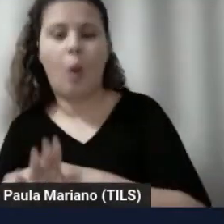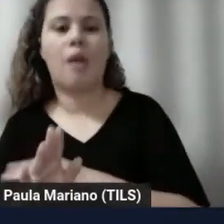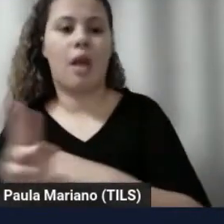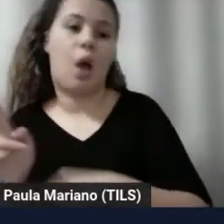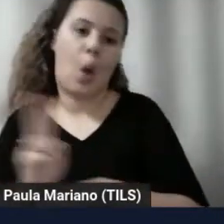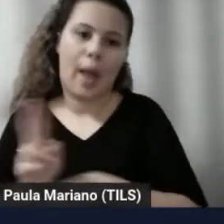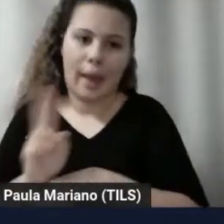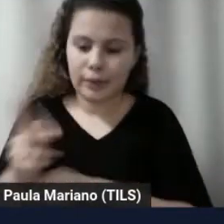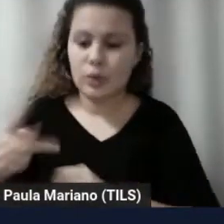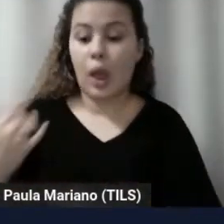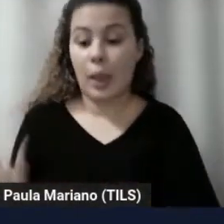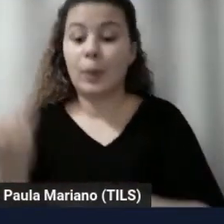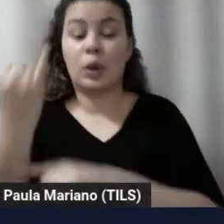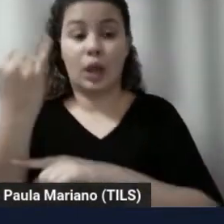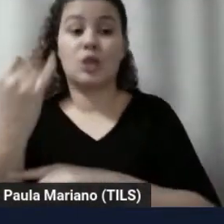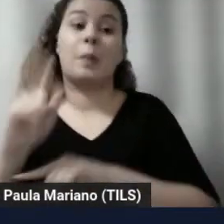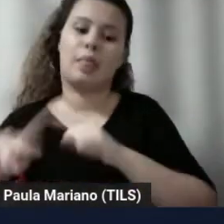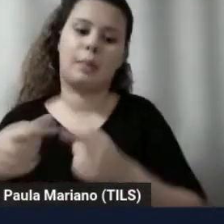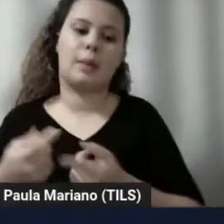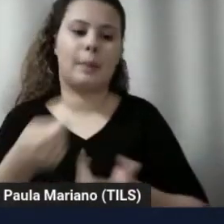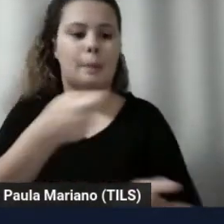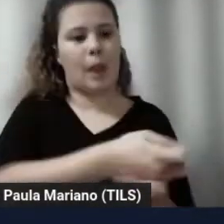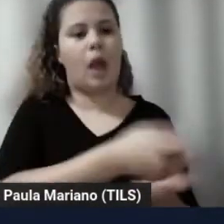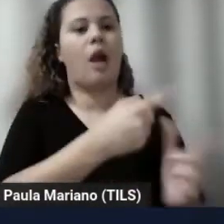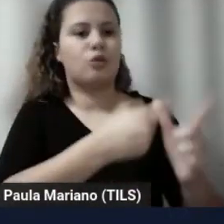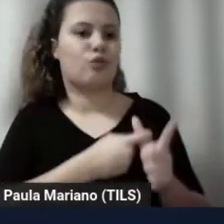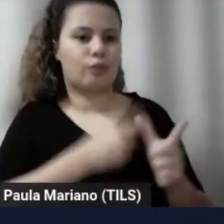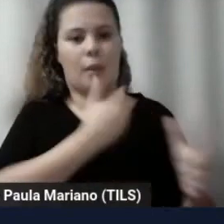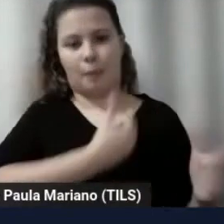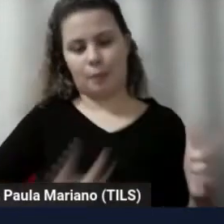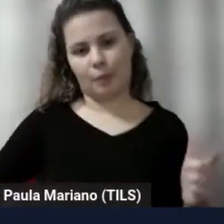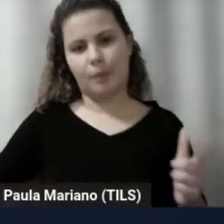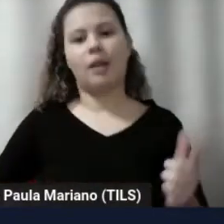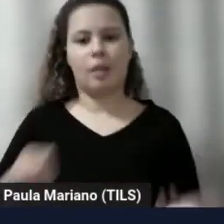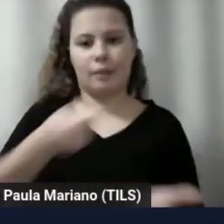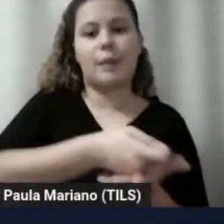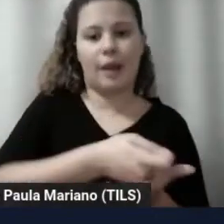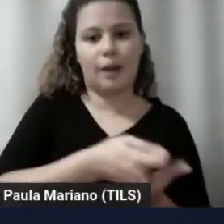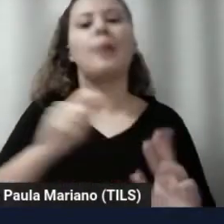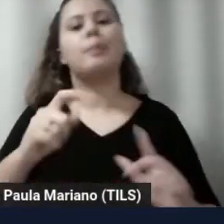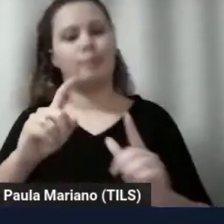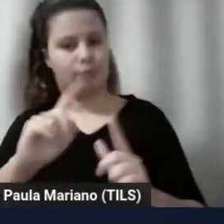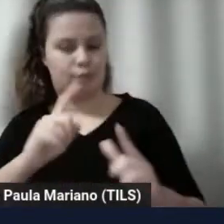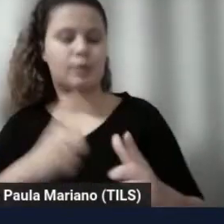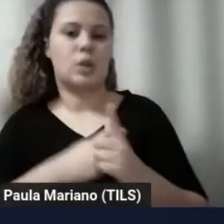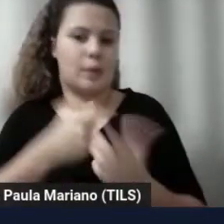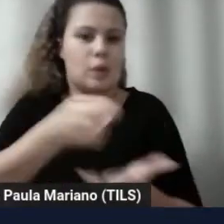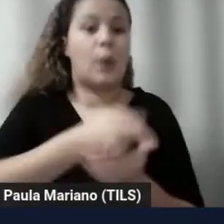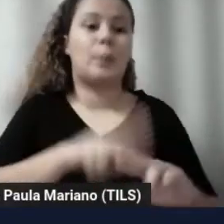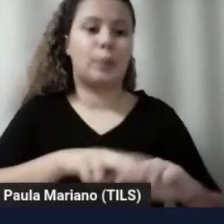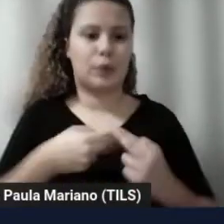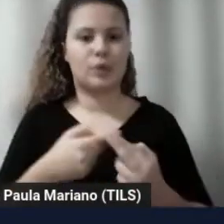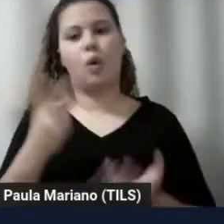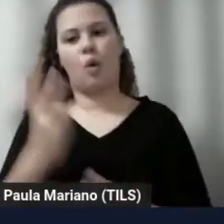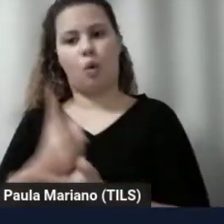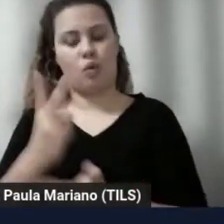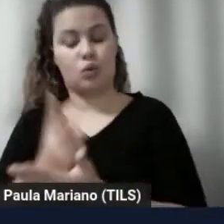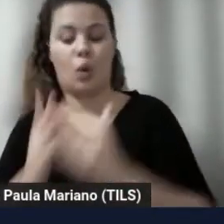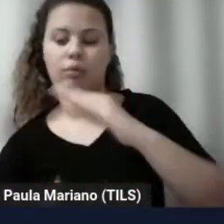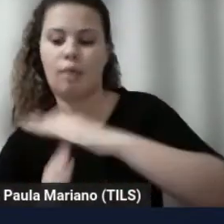importantes para o pagamento do endividamento público. É para isso que está sendo mantido o teto de